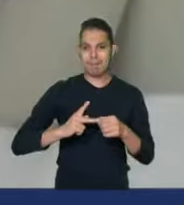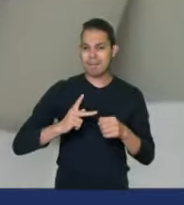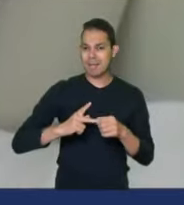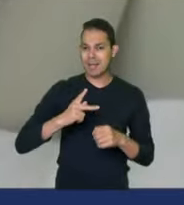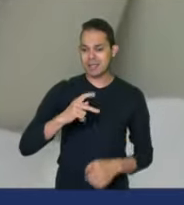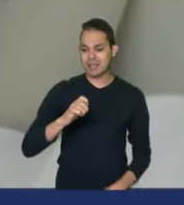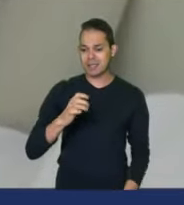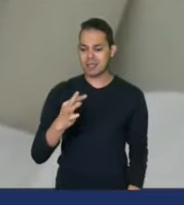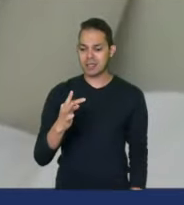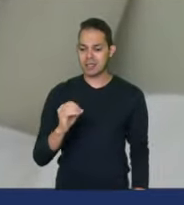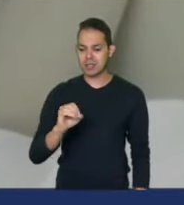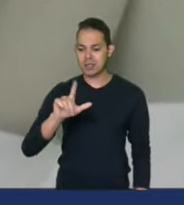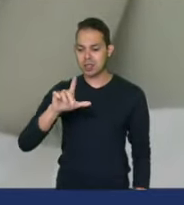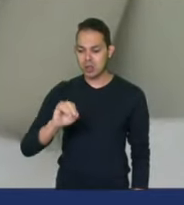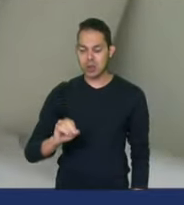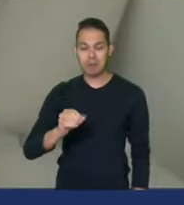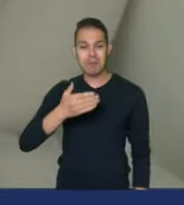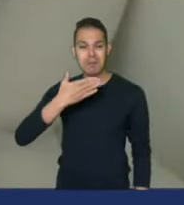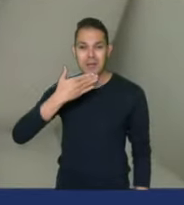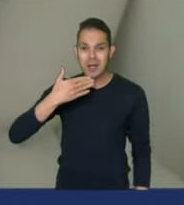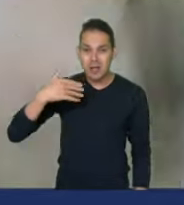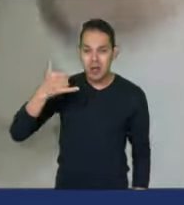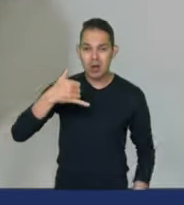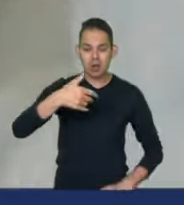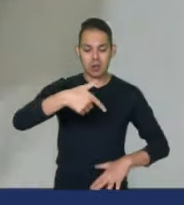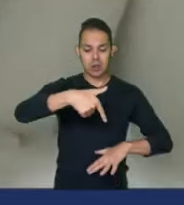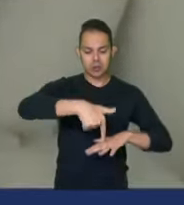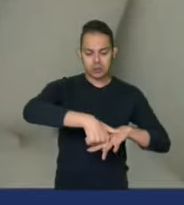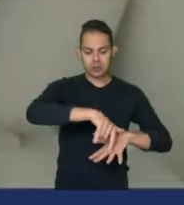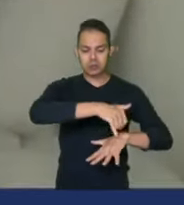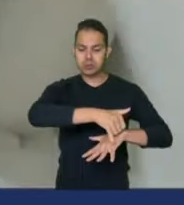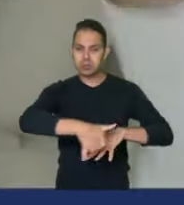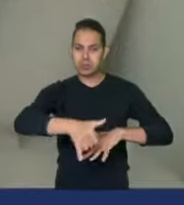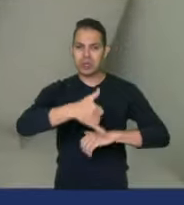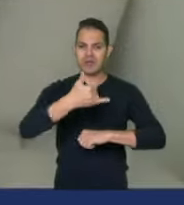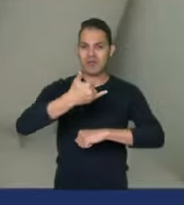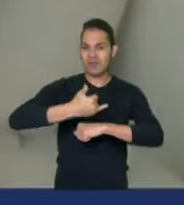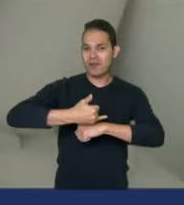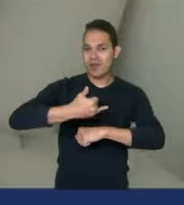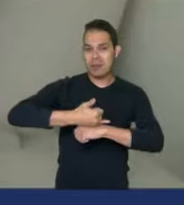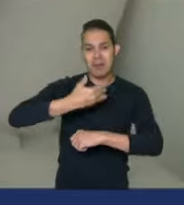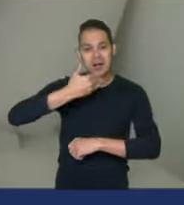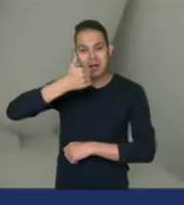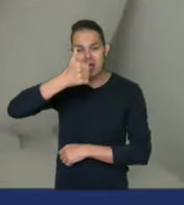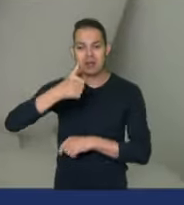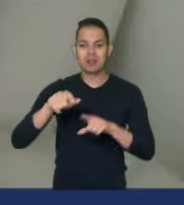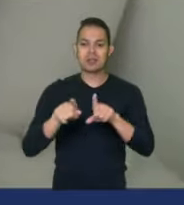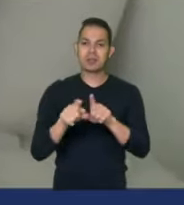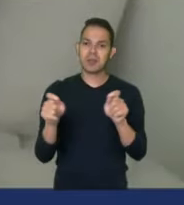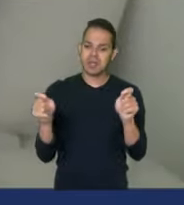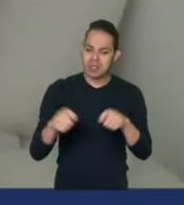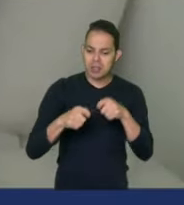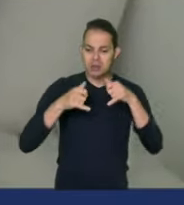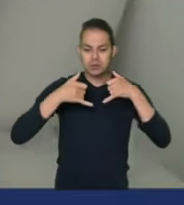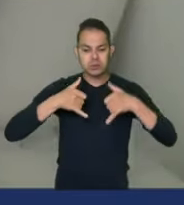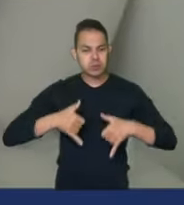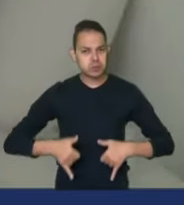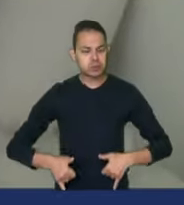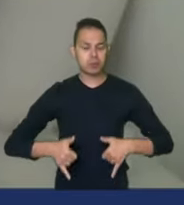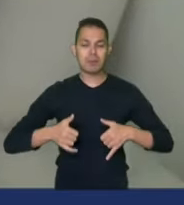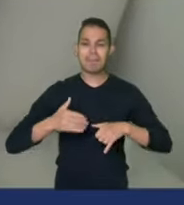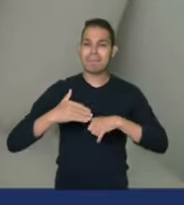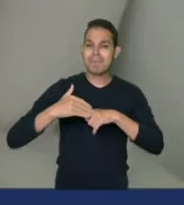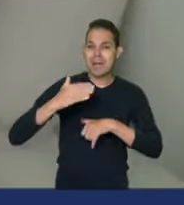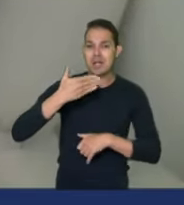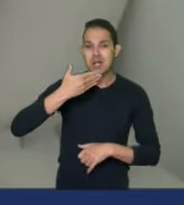melhores jazidas de minério de ferro do mundo, tem os melhores potenciais de geração de energia elétrica do mundo, e